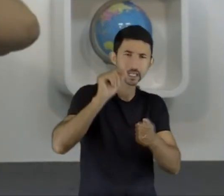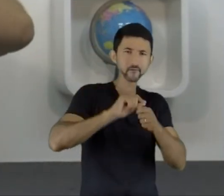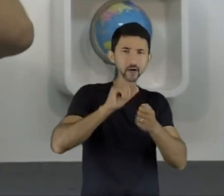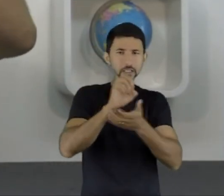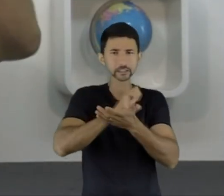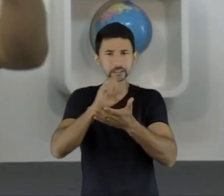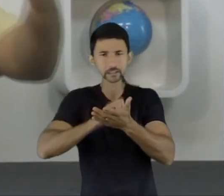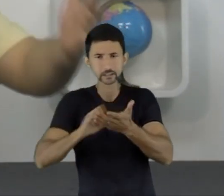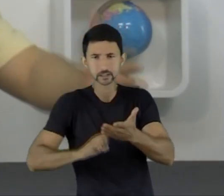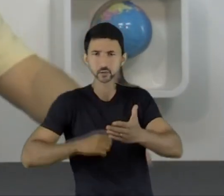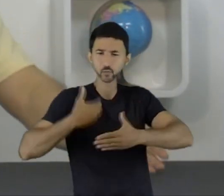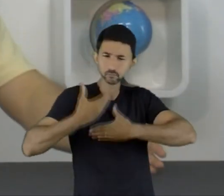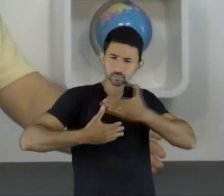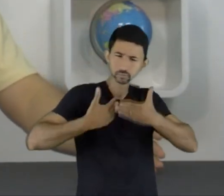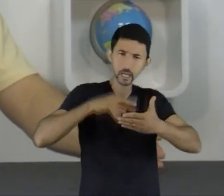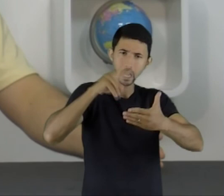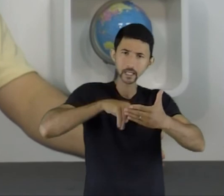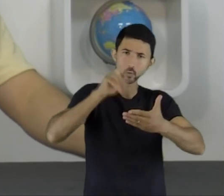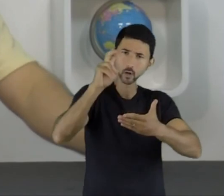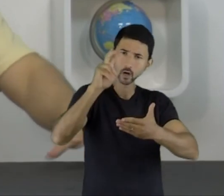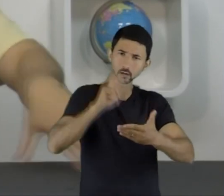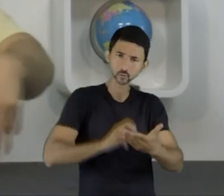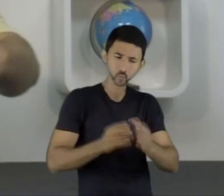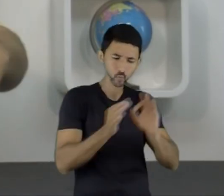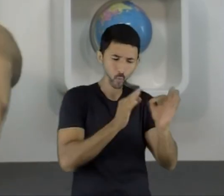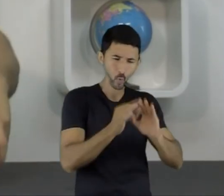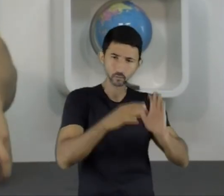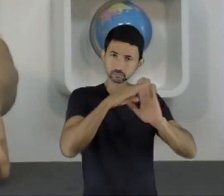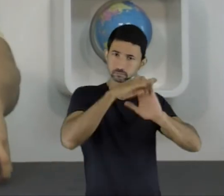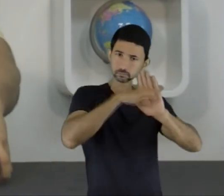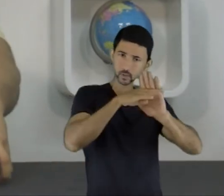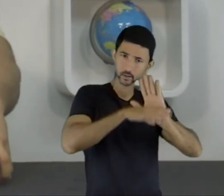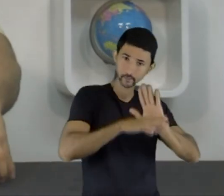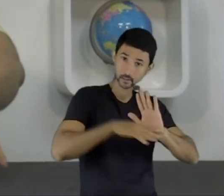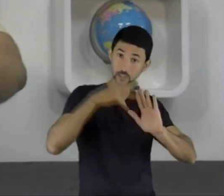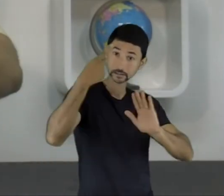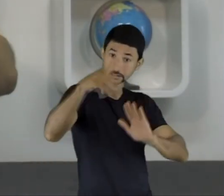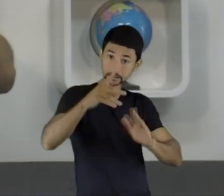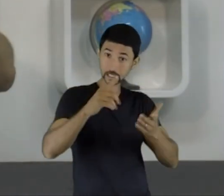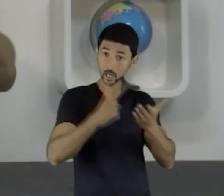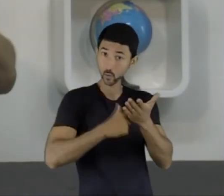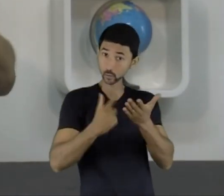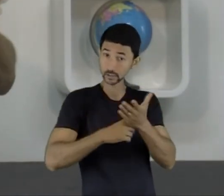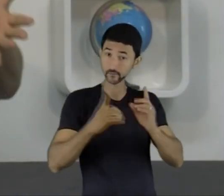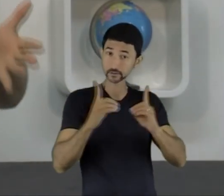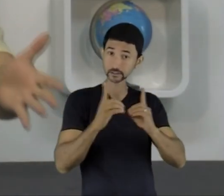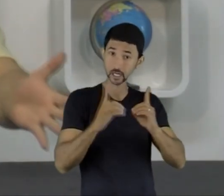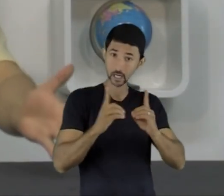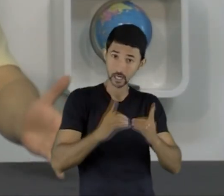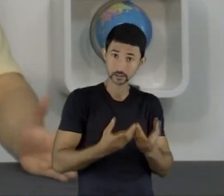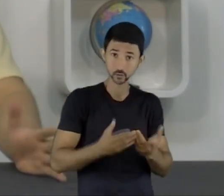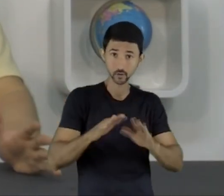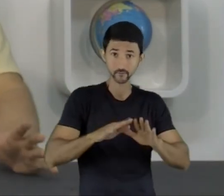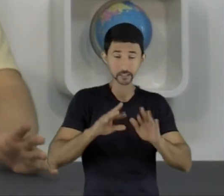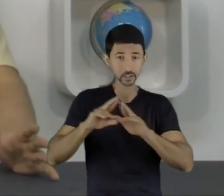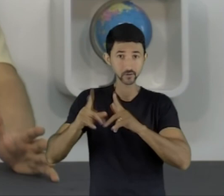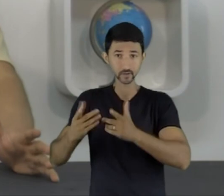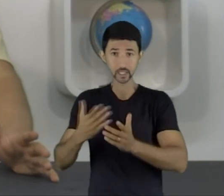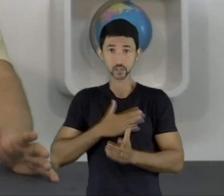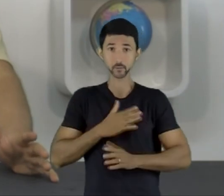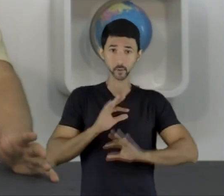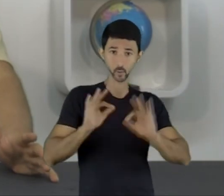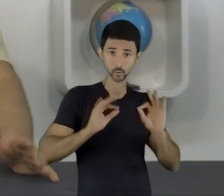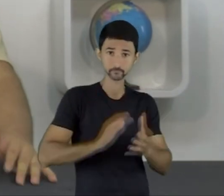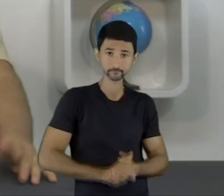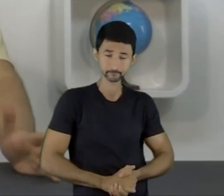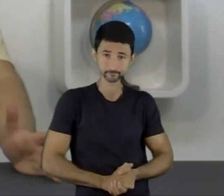exercícios, faça a leitura do conteúdo programático no seu livro didático, que pode não ser esse, claro, que a